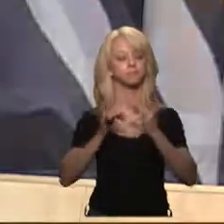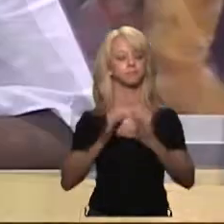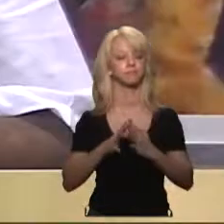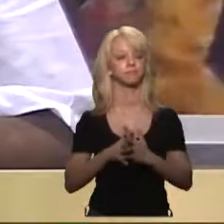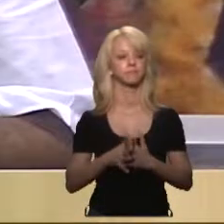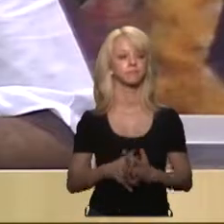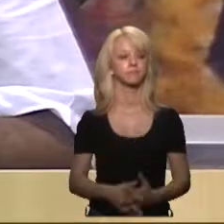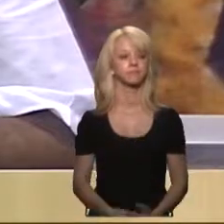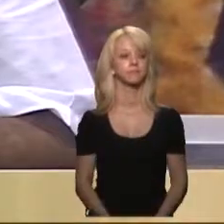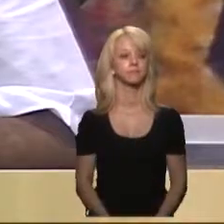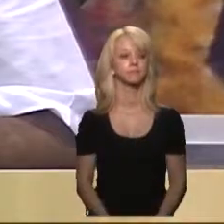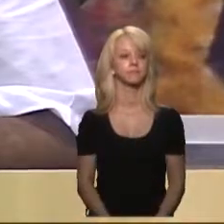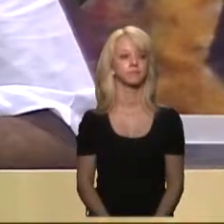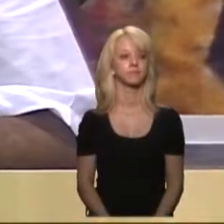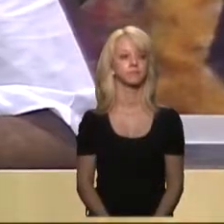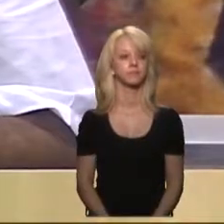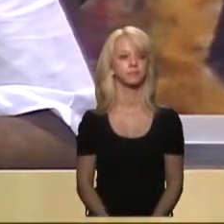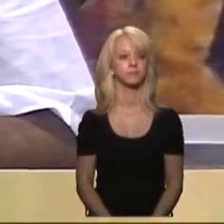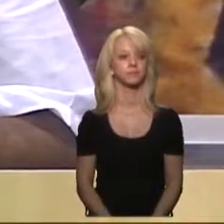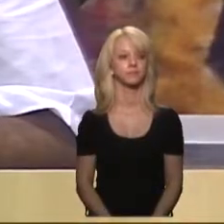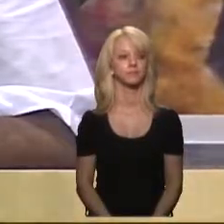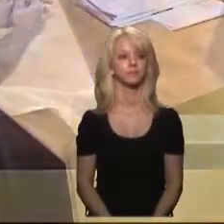presidente. Vereador João Vidal.